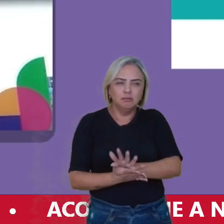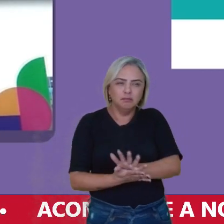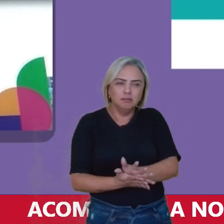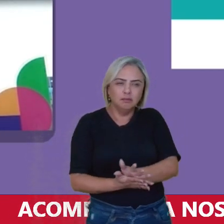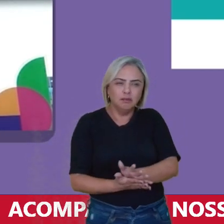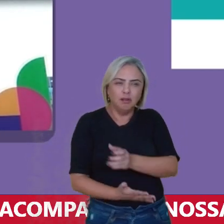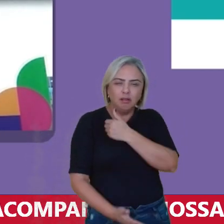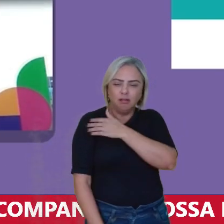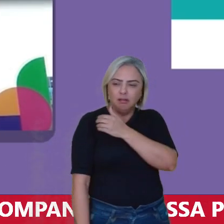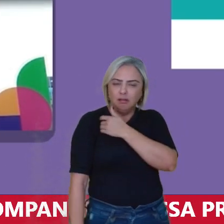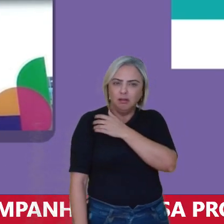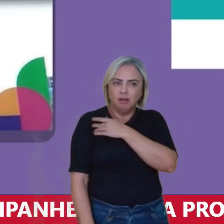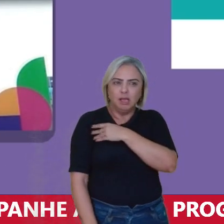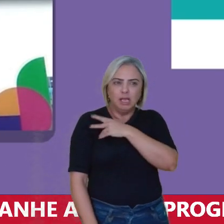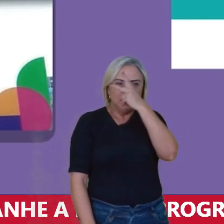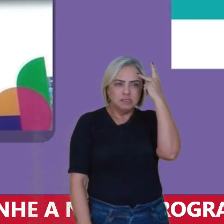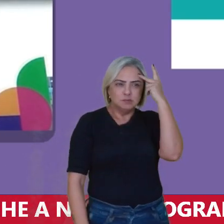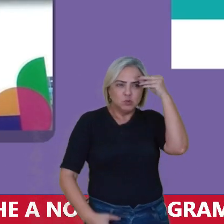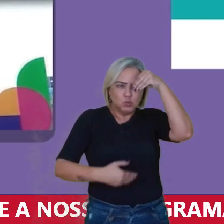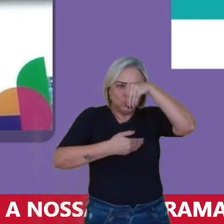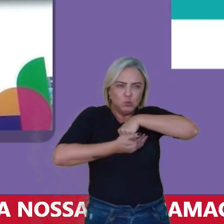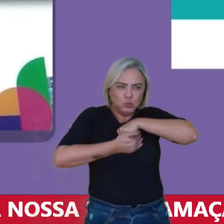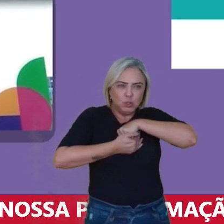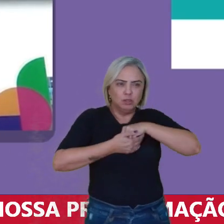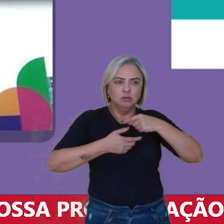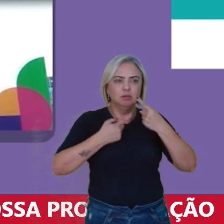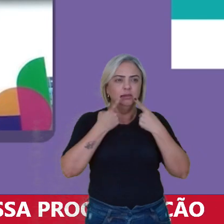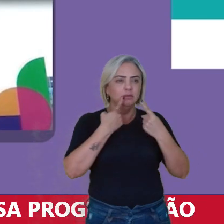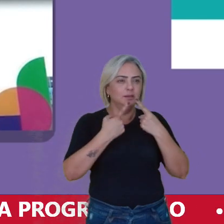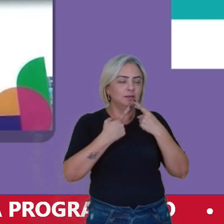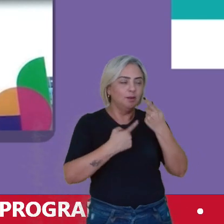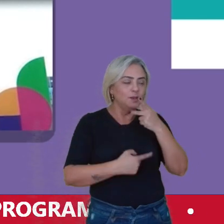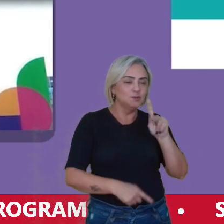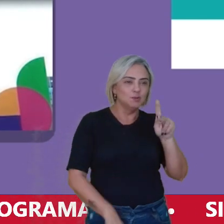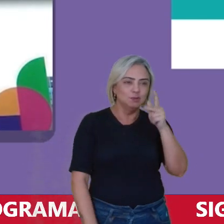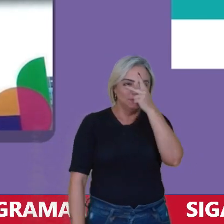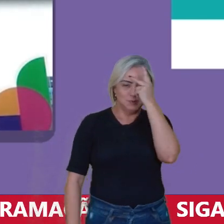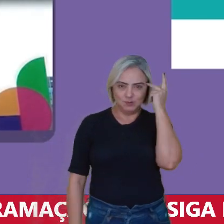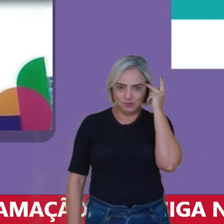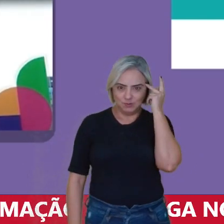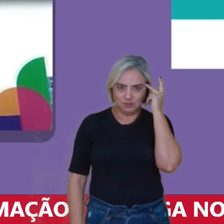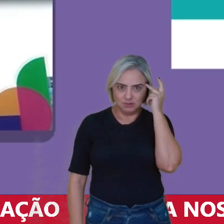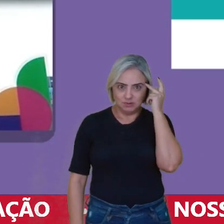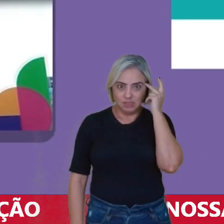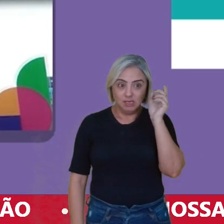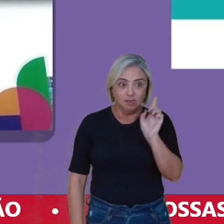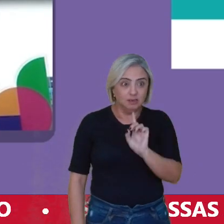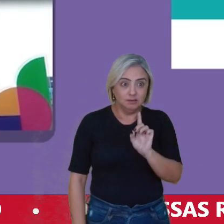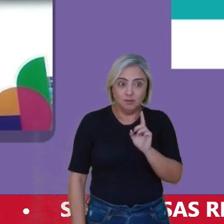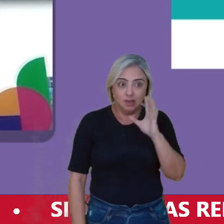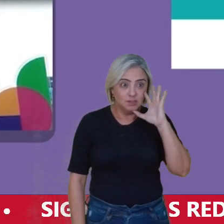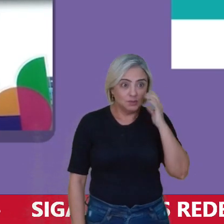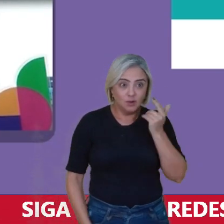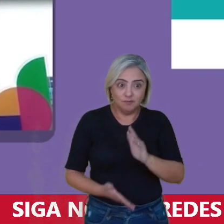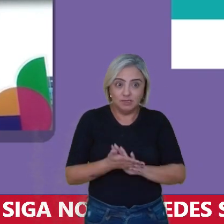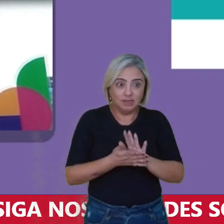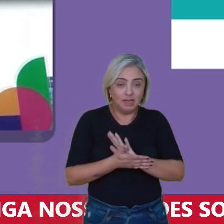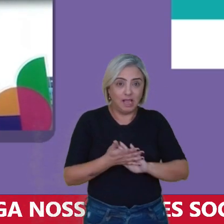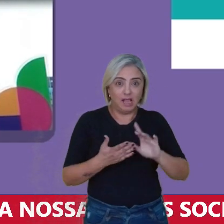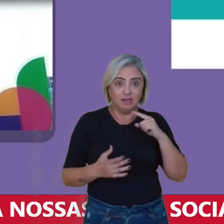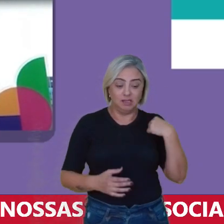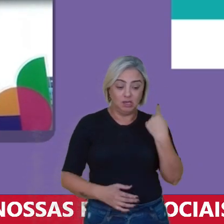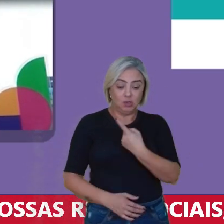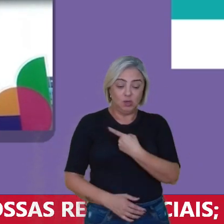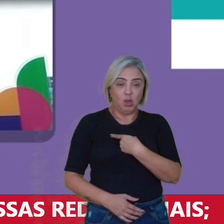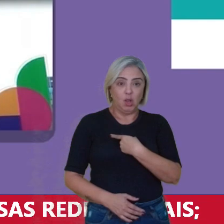preconceituosos que essas pessoas incutiram no diálogo com as pessoas. Não adianta nós